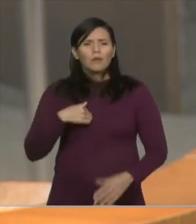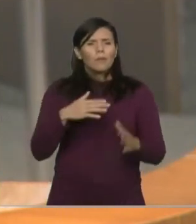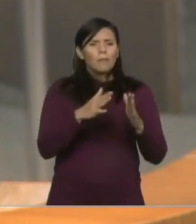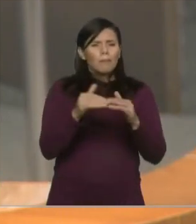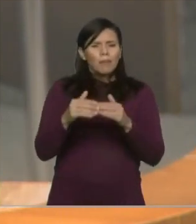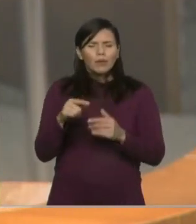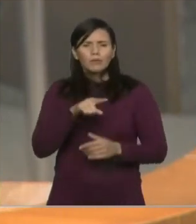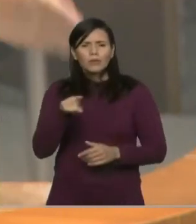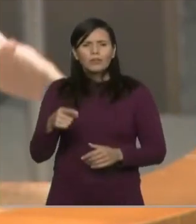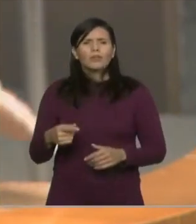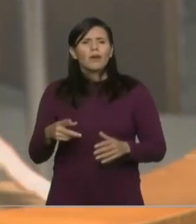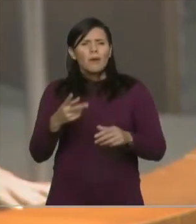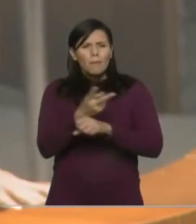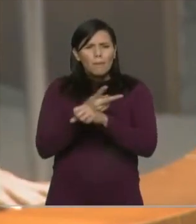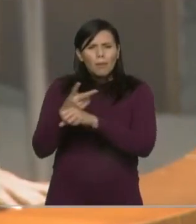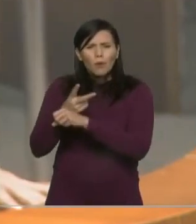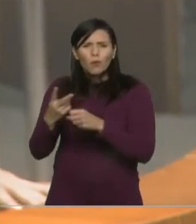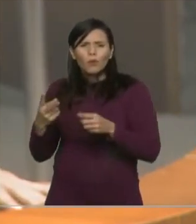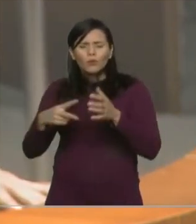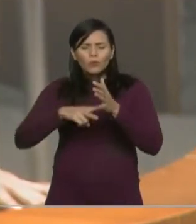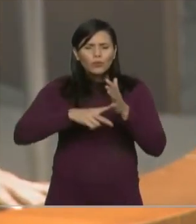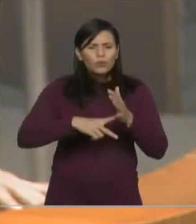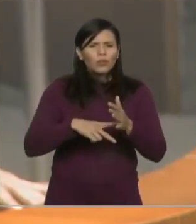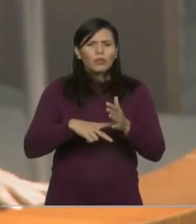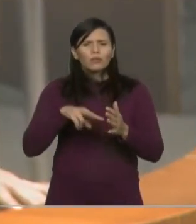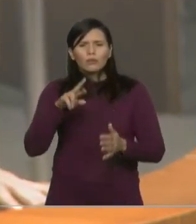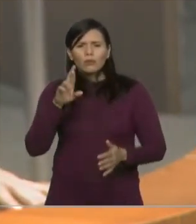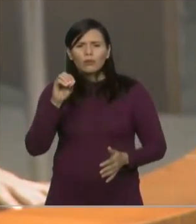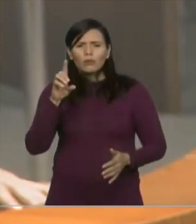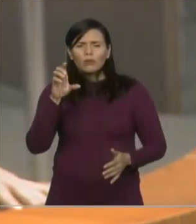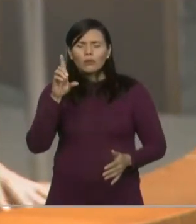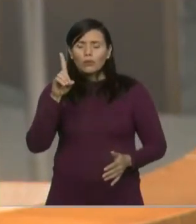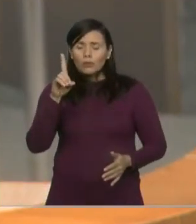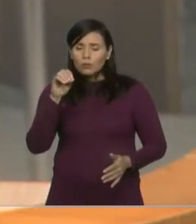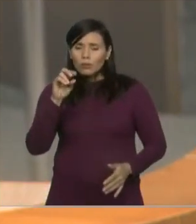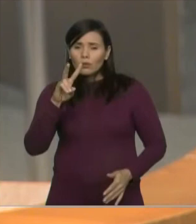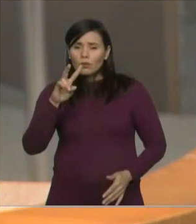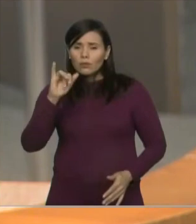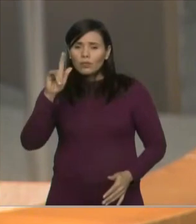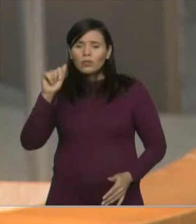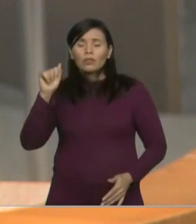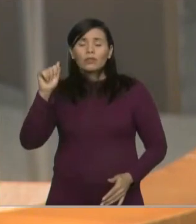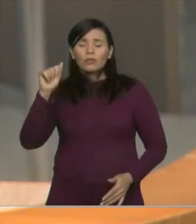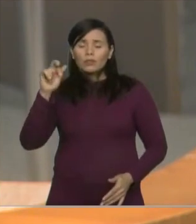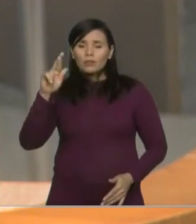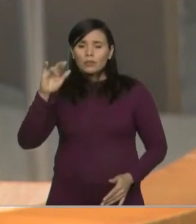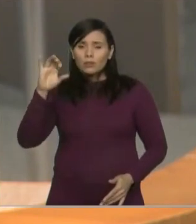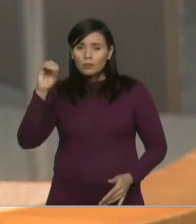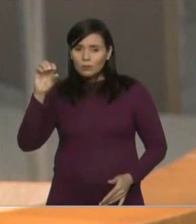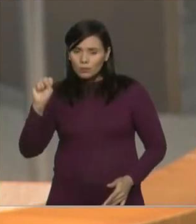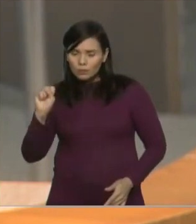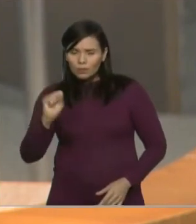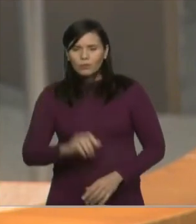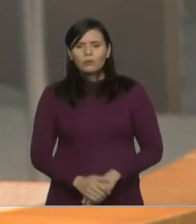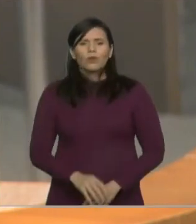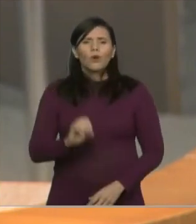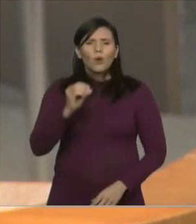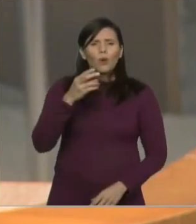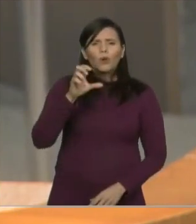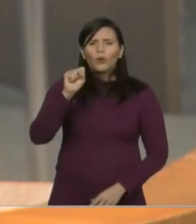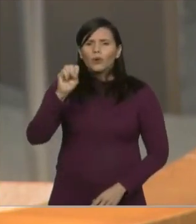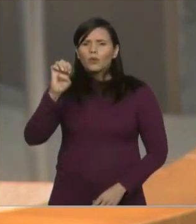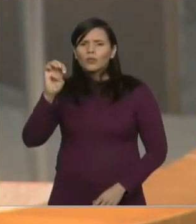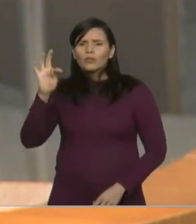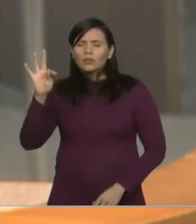Façam a sua capacitação gratuita e busquem a garantia dos seus direitos e do seu desenvolvimento. Senhor presidente, era isso que eu tenho para o momento,